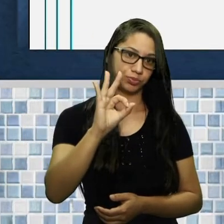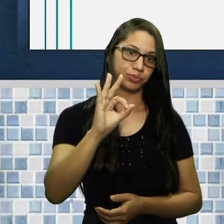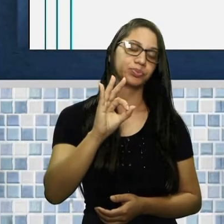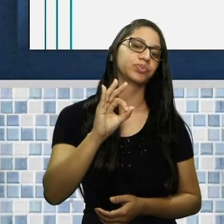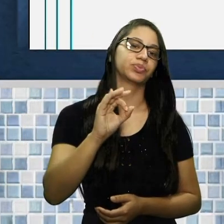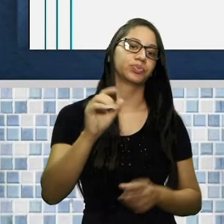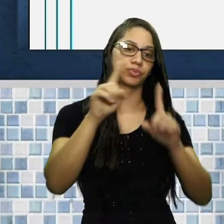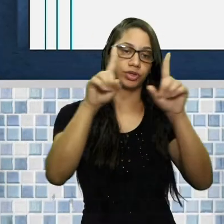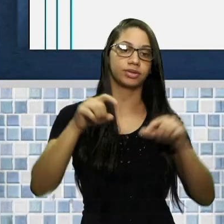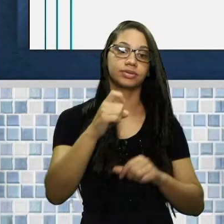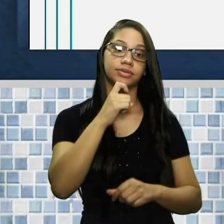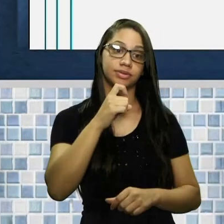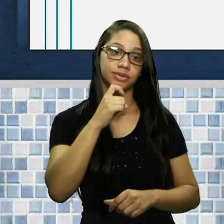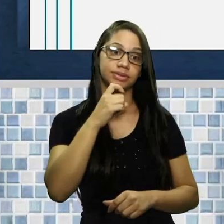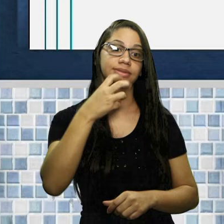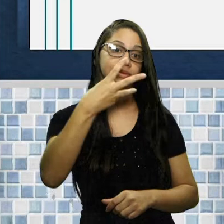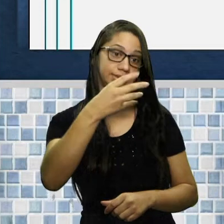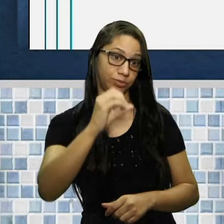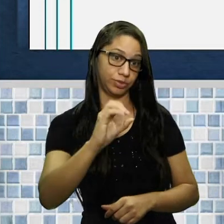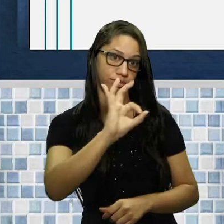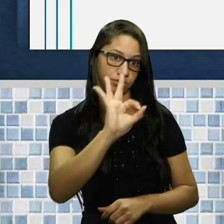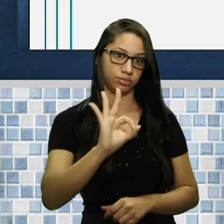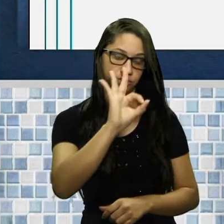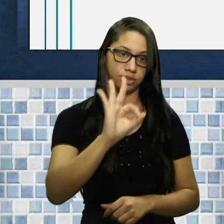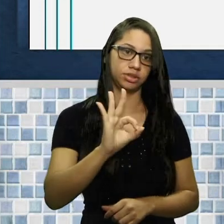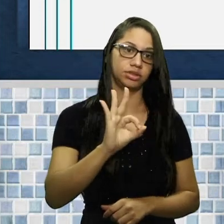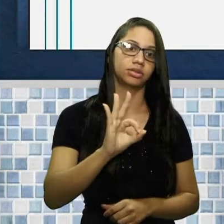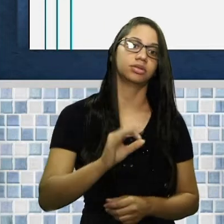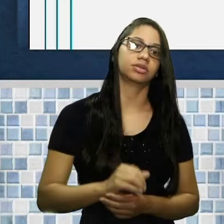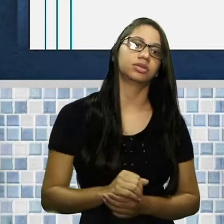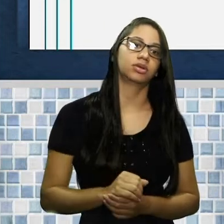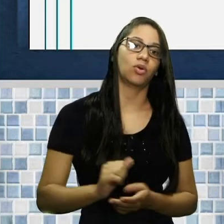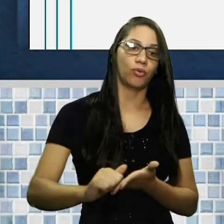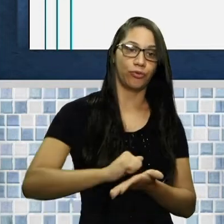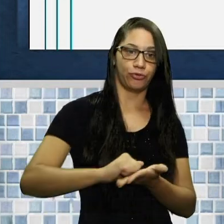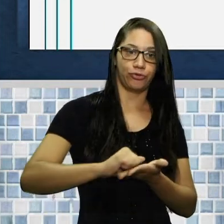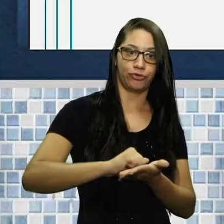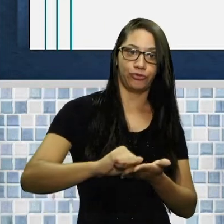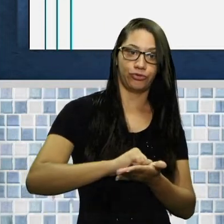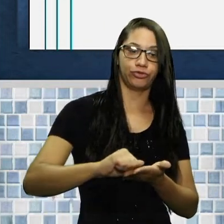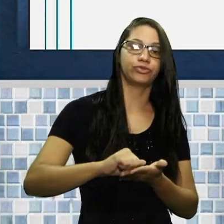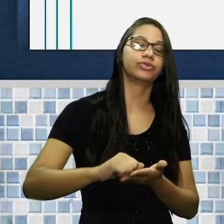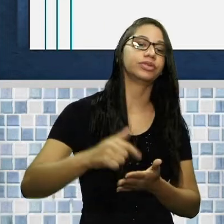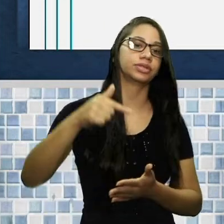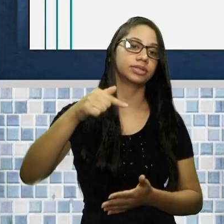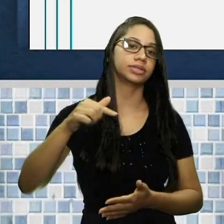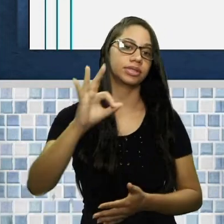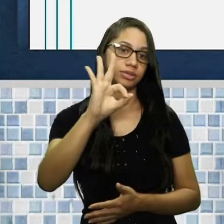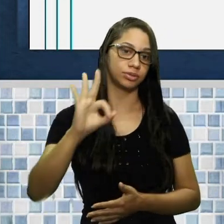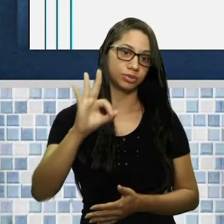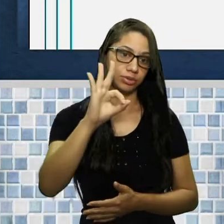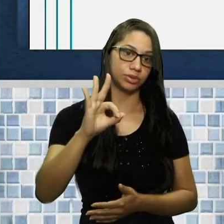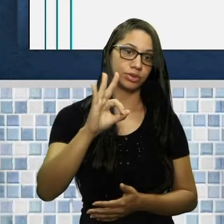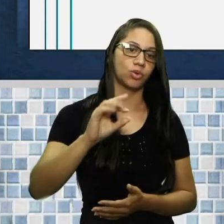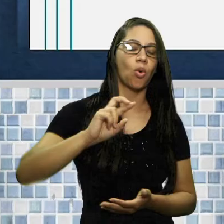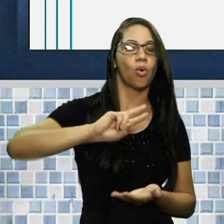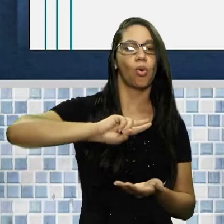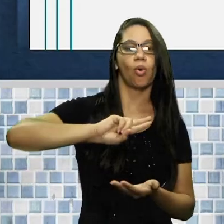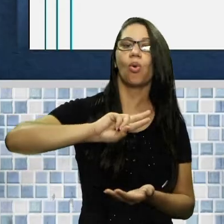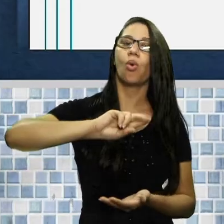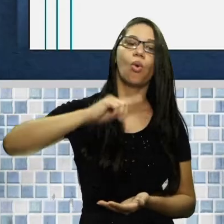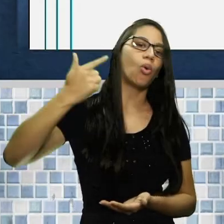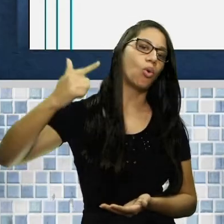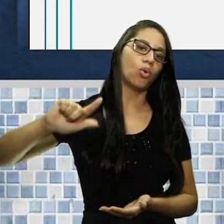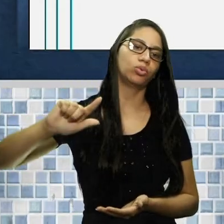a geladeira, que estou precisando do cálculo dela, que é de 30%, o ferro elétrico consumiu 7% e outros